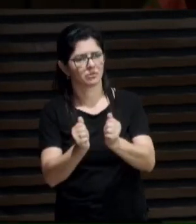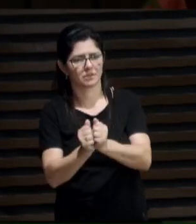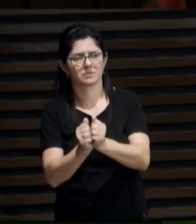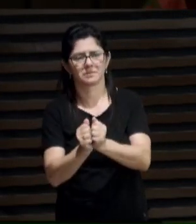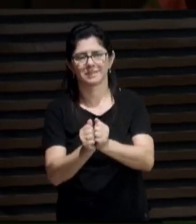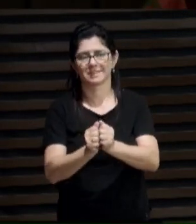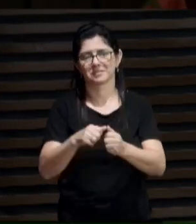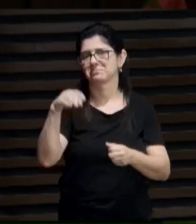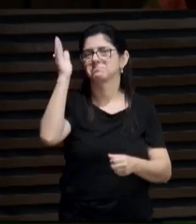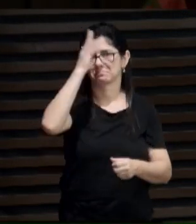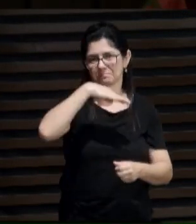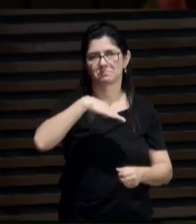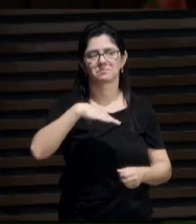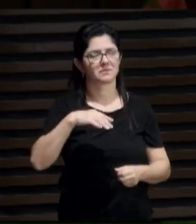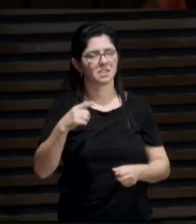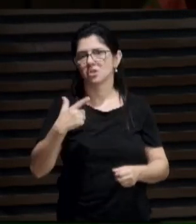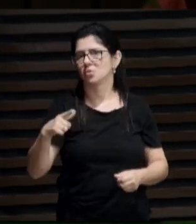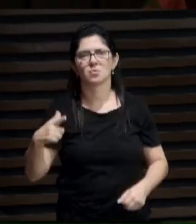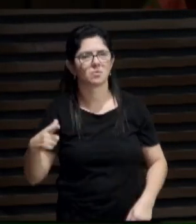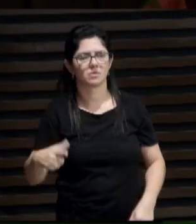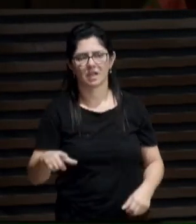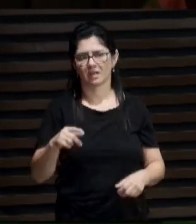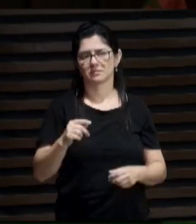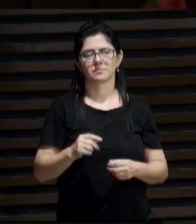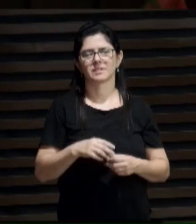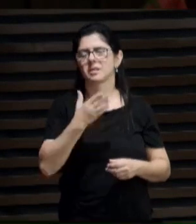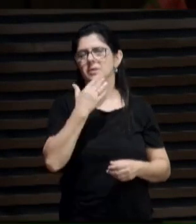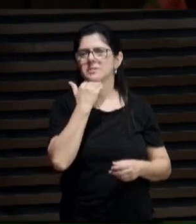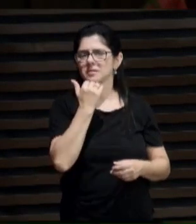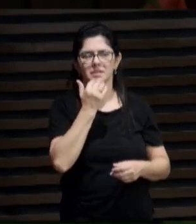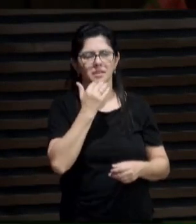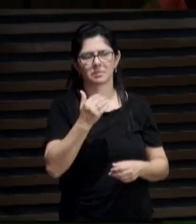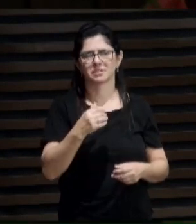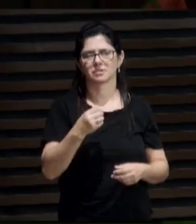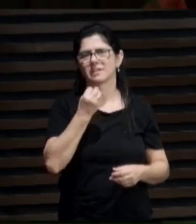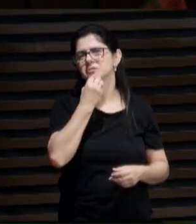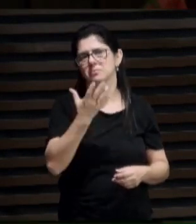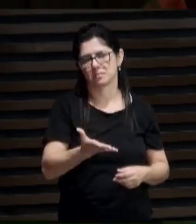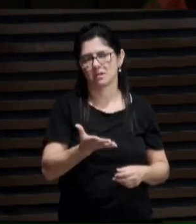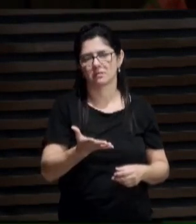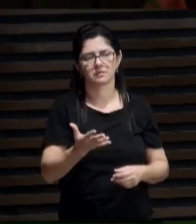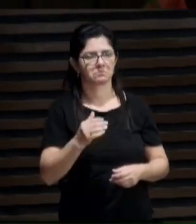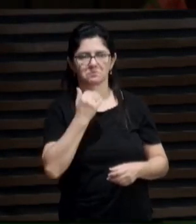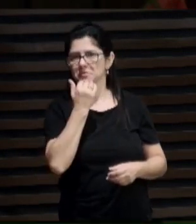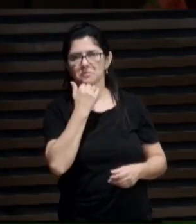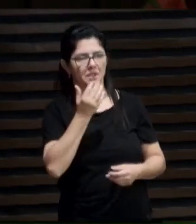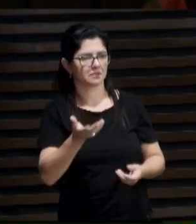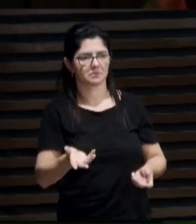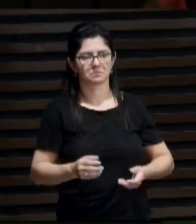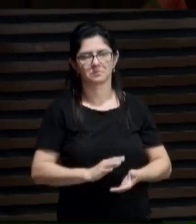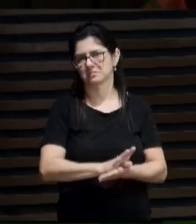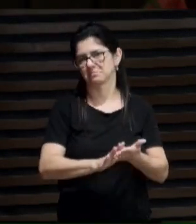corromperam. Não há quem faça o bem, não há nenhum sequer. Salmo